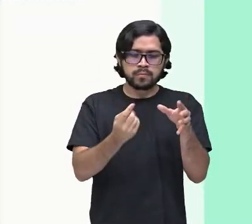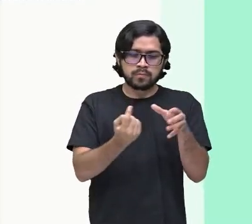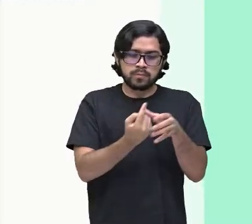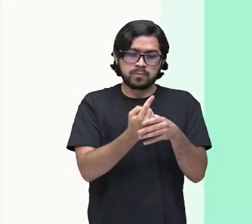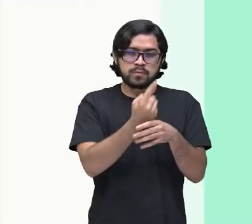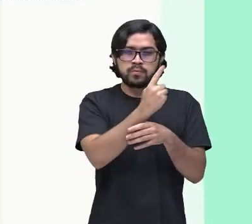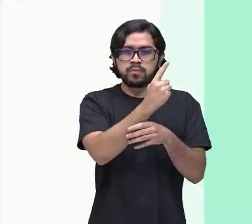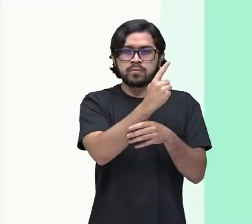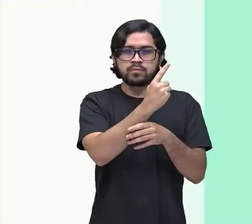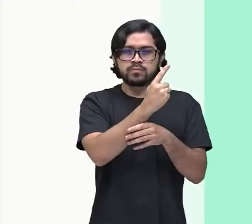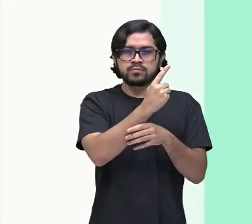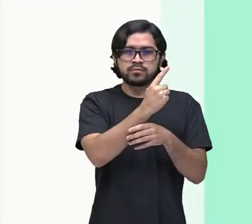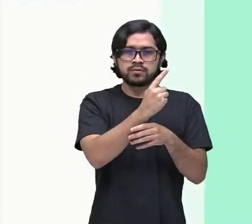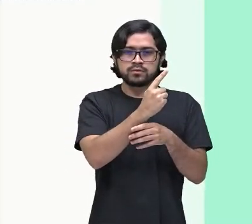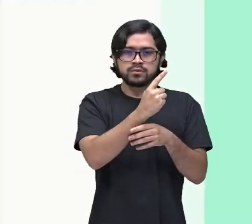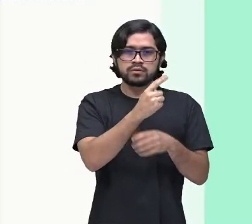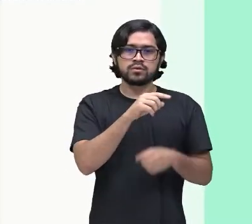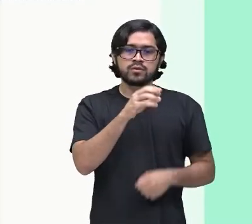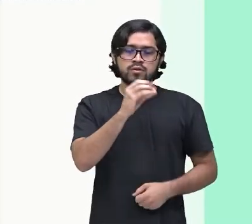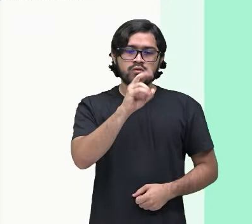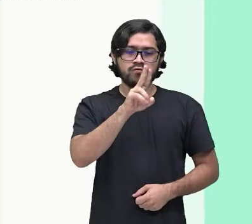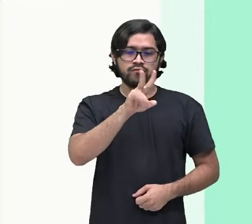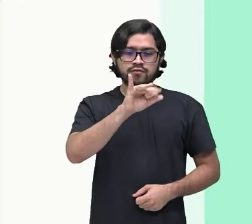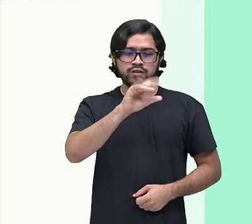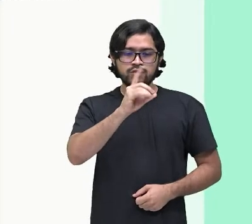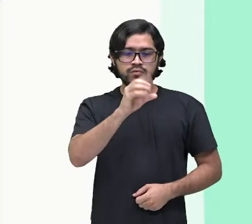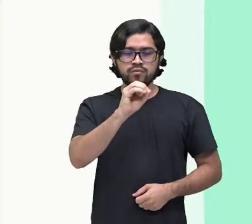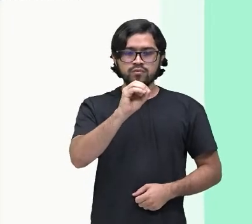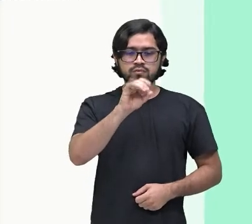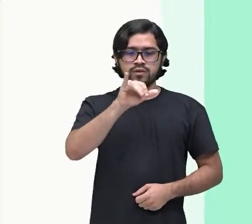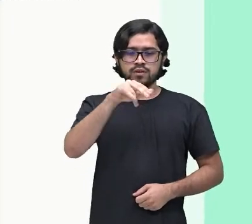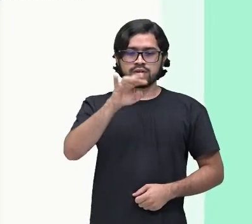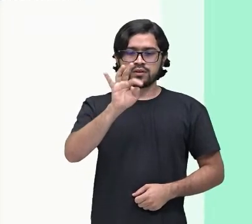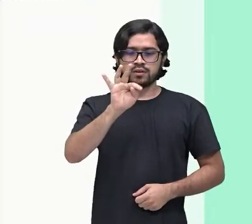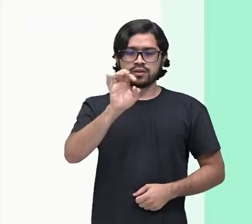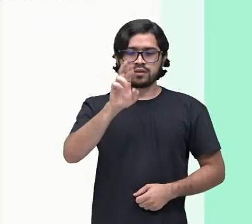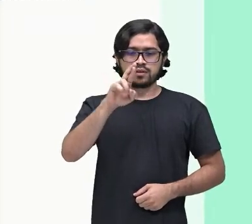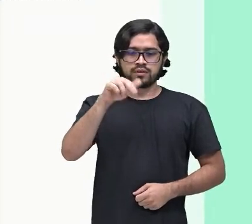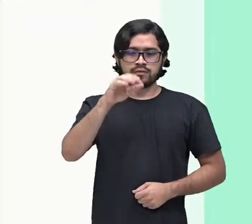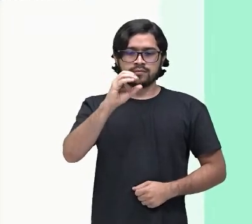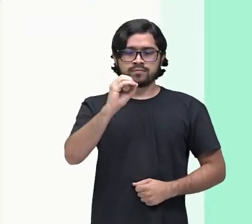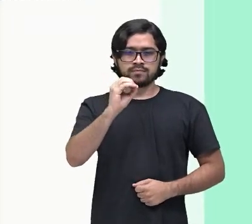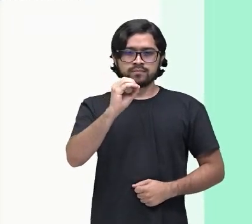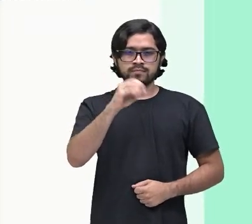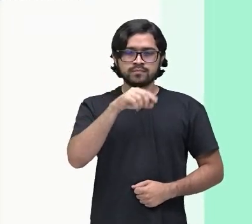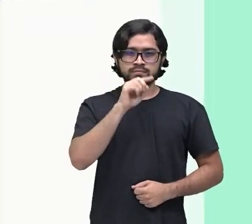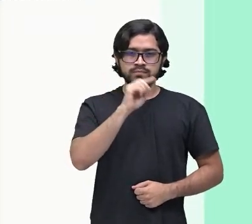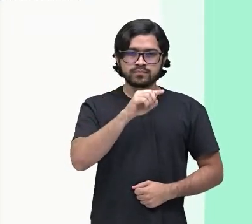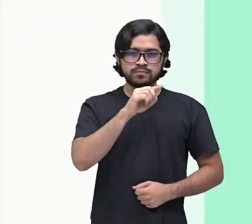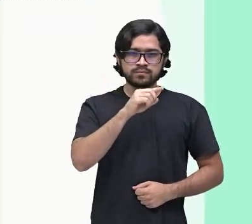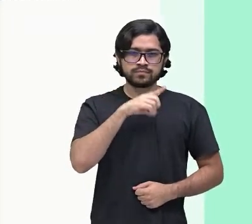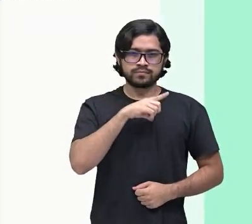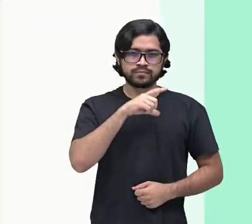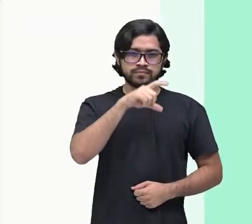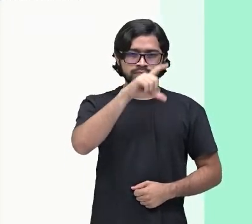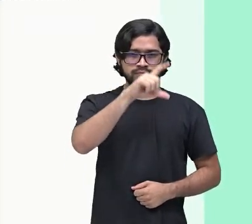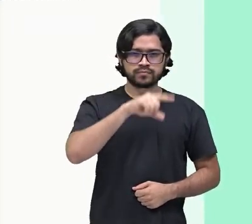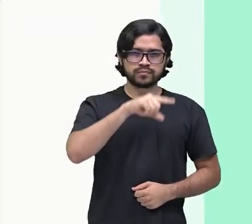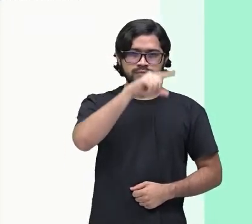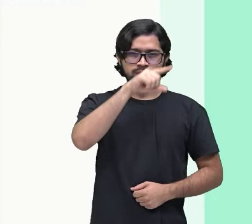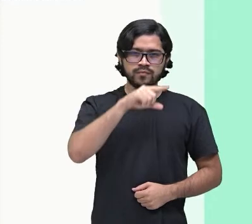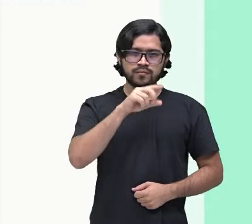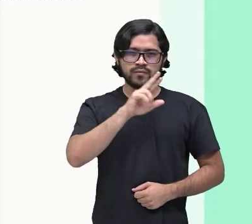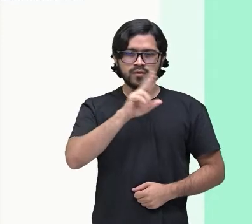gente chama de ouvido interno. E aqui no ouvido interno nós temos essa região que é chamada de cóclea ou